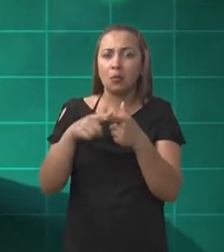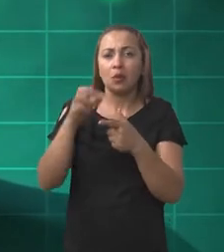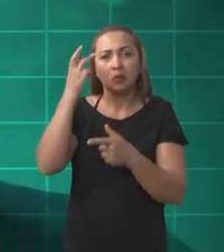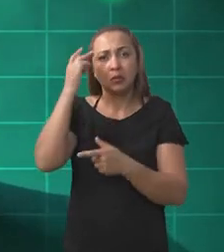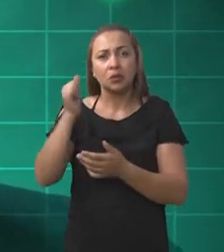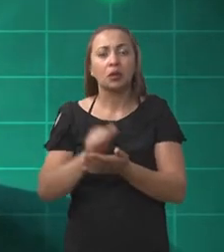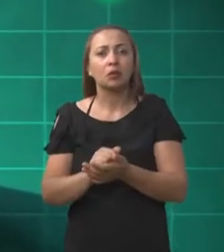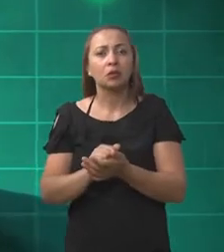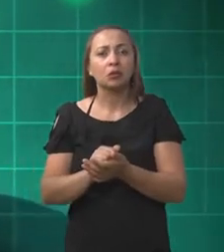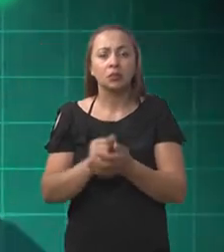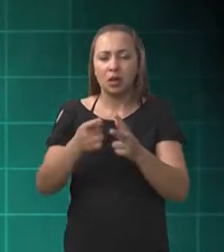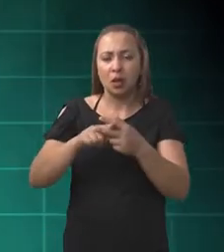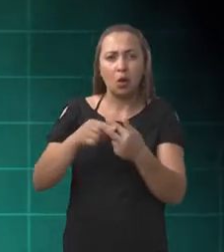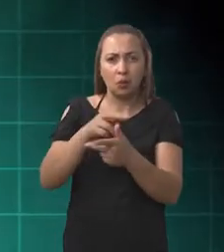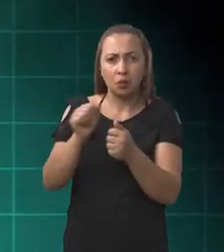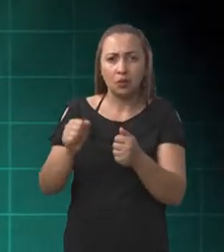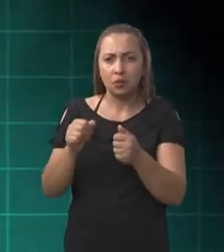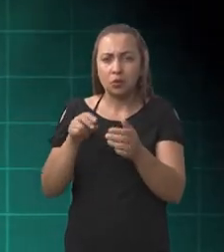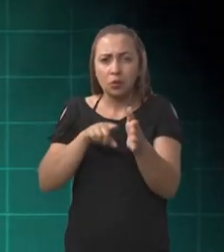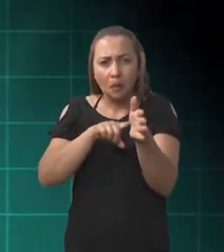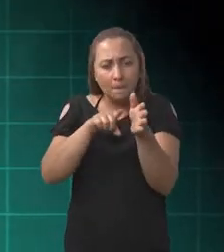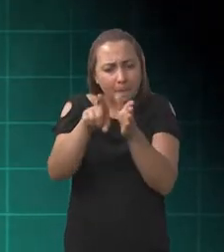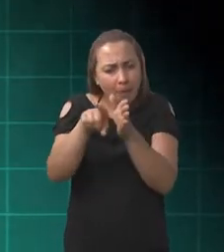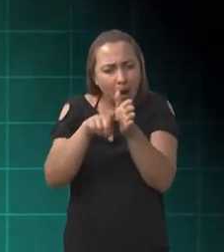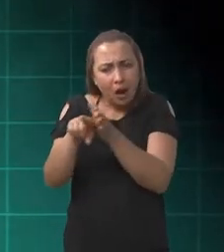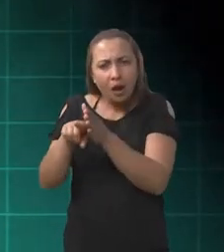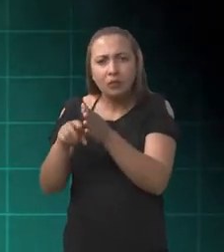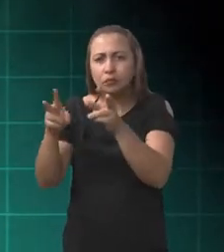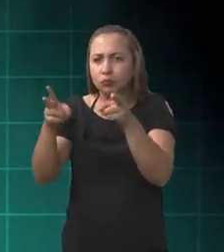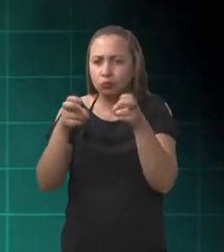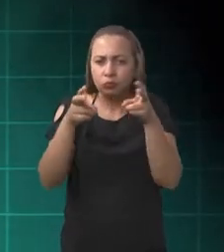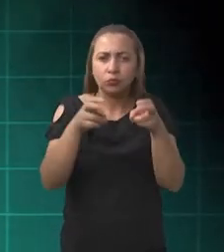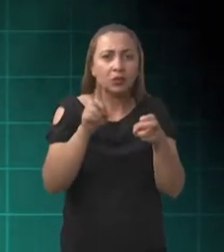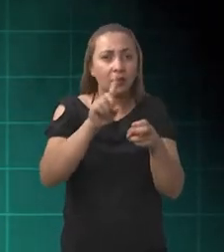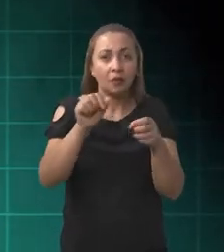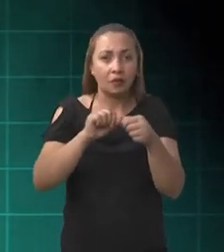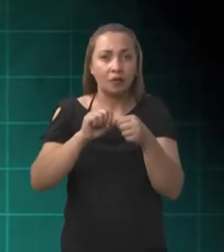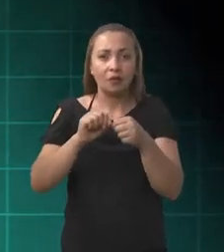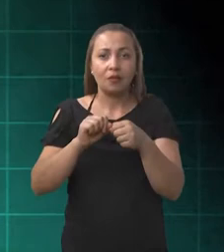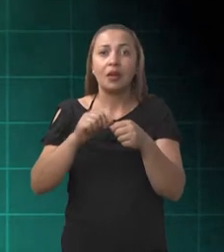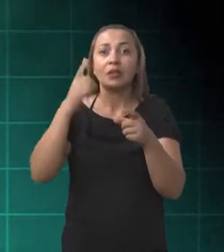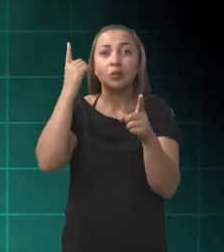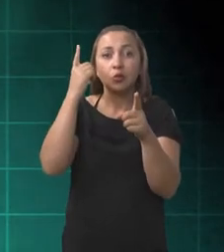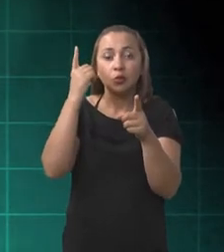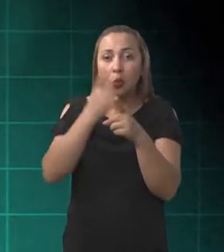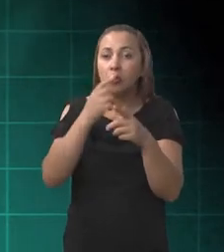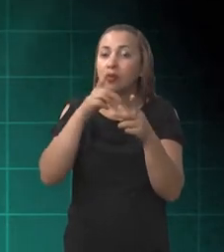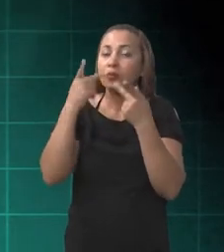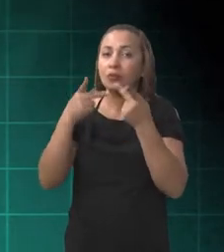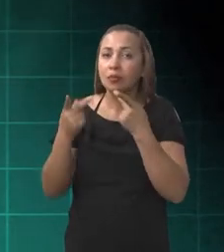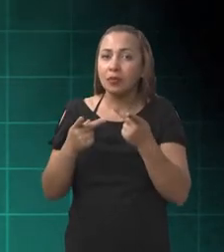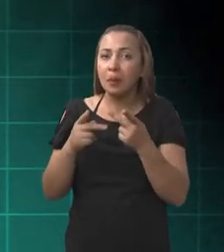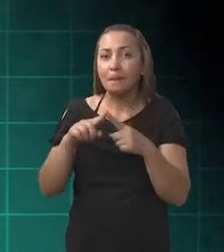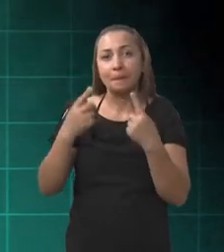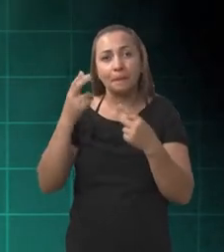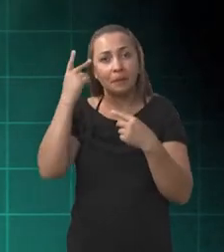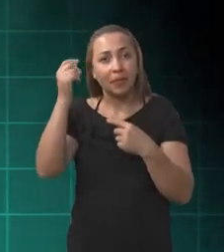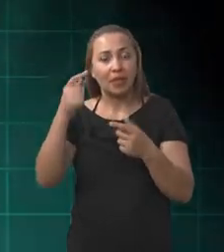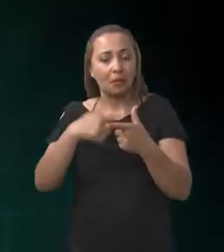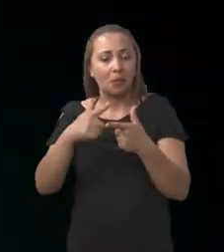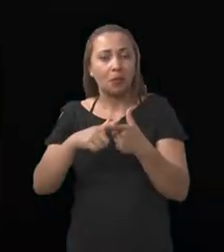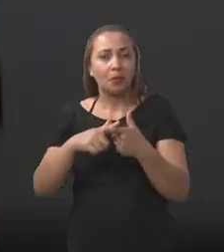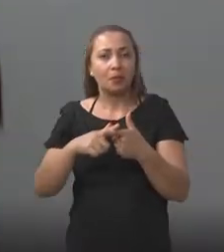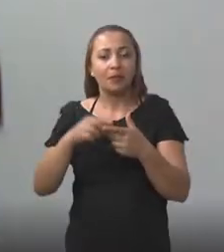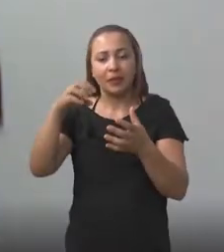esses transtornos, que é um instrumento de rastreio, ele não faz diagnóstico. Então, a gente identifica como suspeito para transtornos mentais